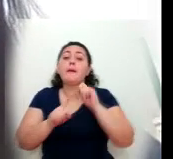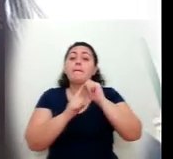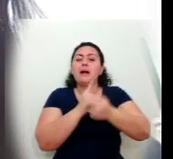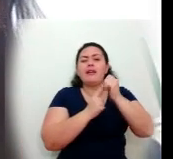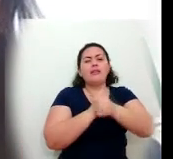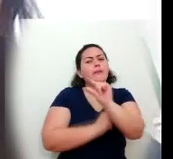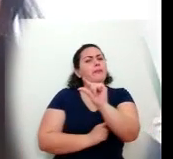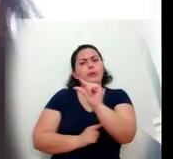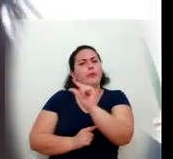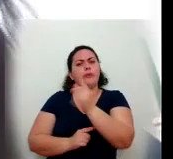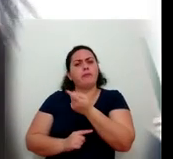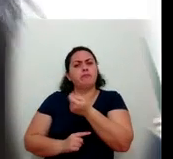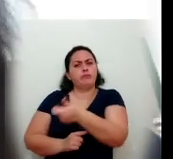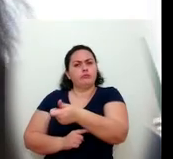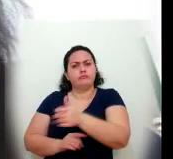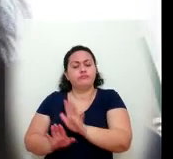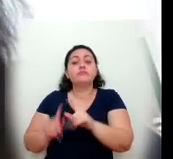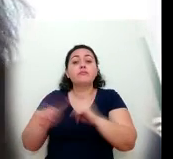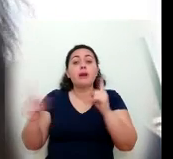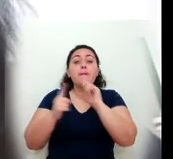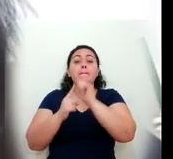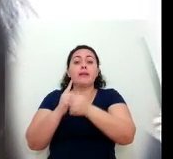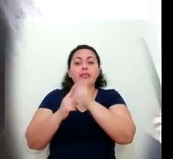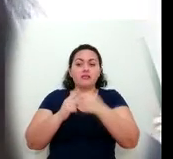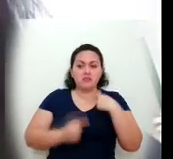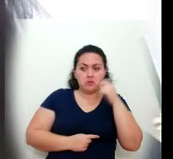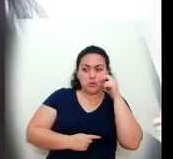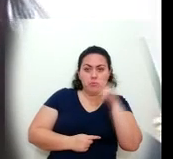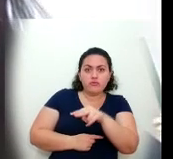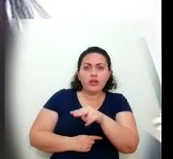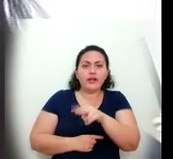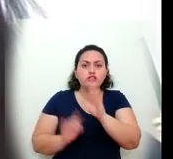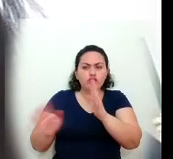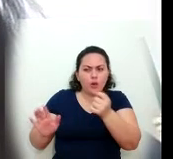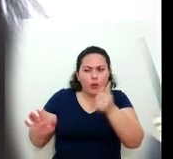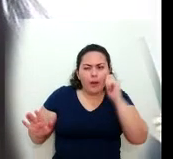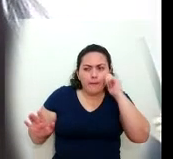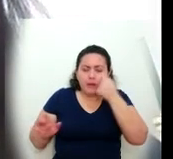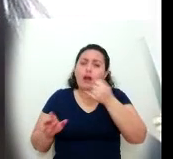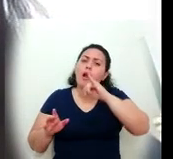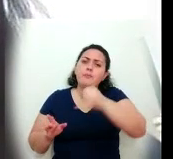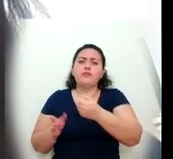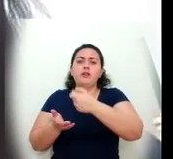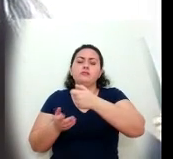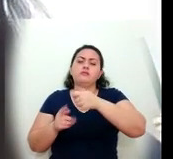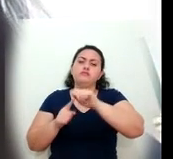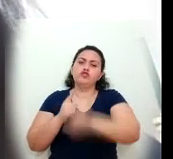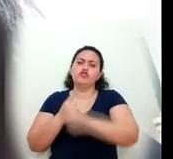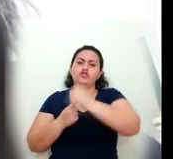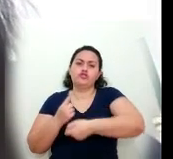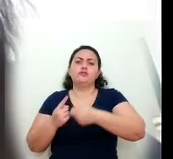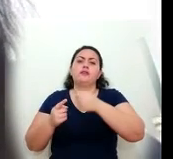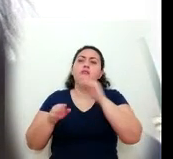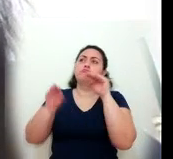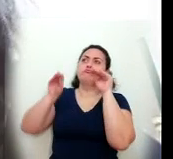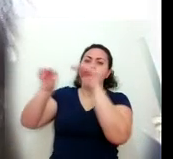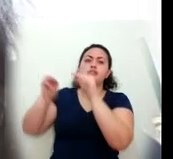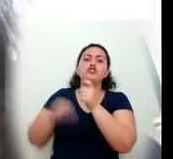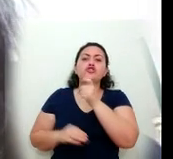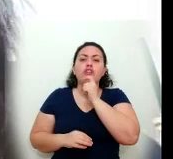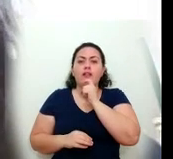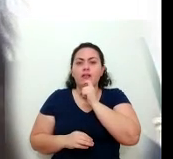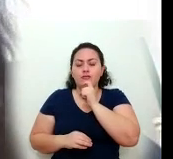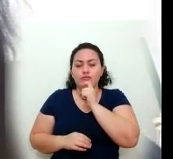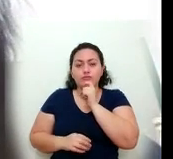boa, né? A banana, ela dura pouco tempo, mas aí se a gente vê que a banana tá passando, não comeu ainda, pode descascar essa banana